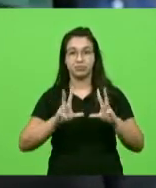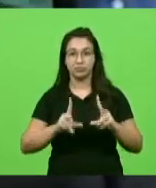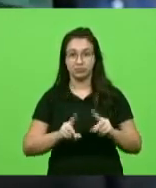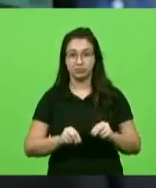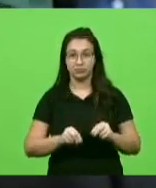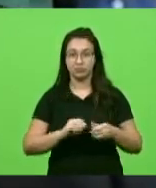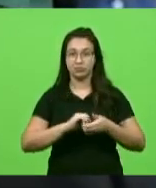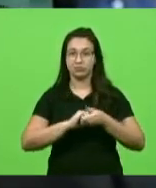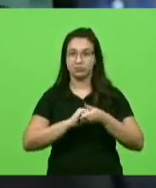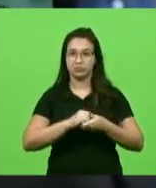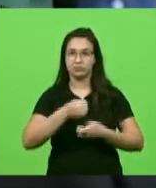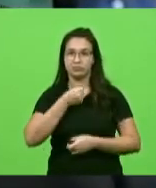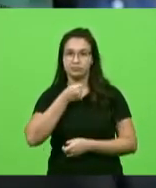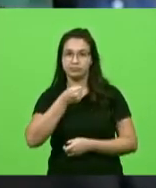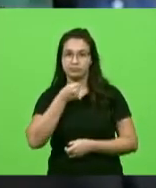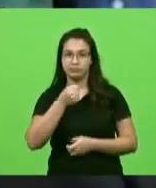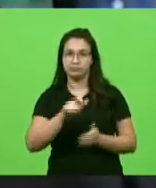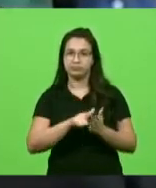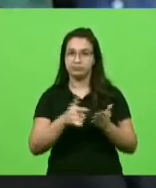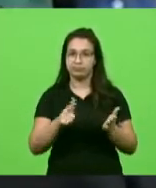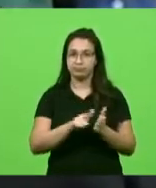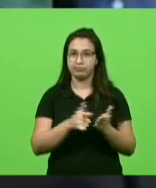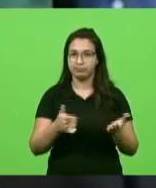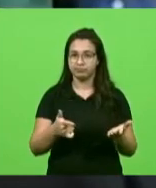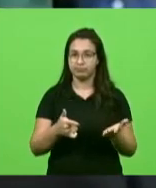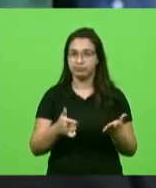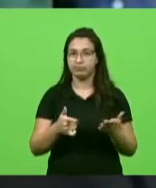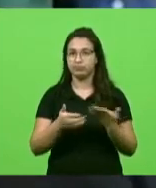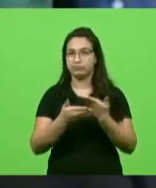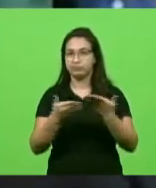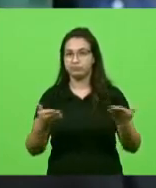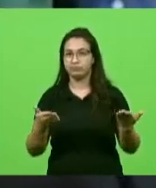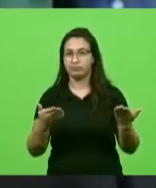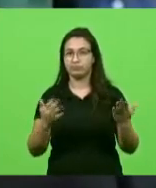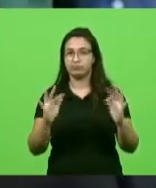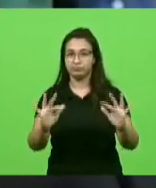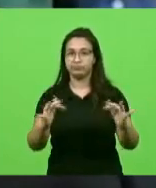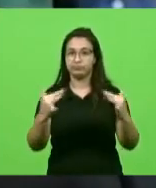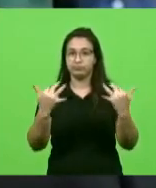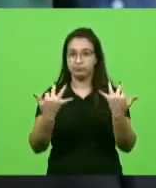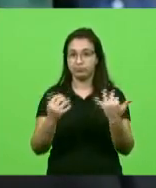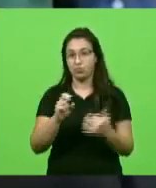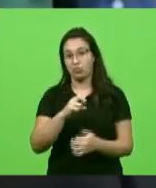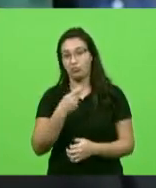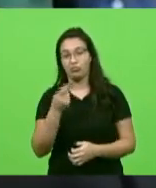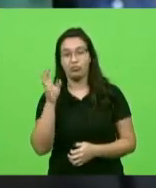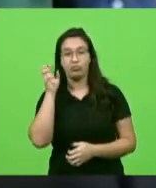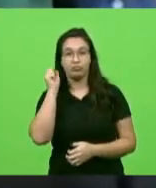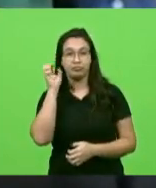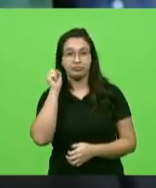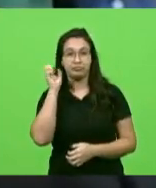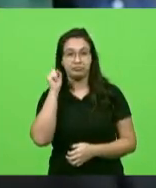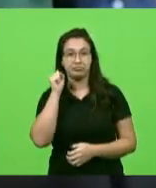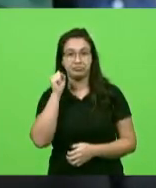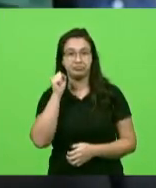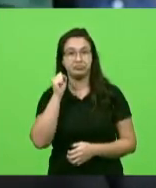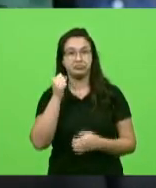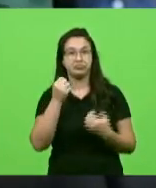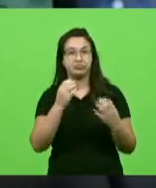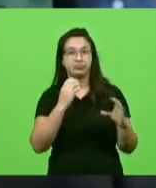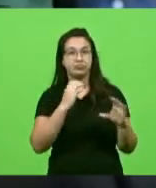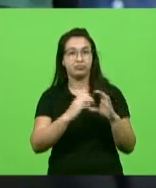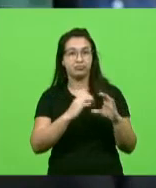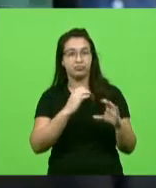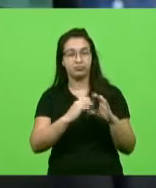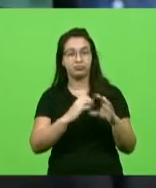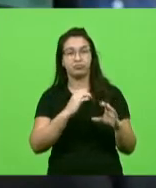é a cumprimentar a todos e chora seus o que estão nos assistir pelos ouvidos pelas redes de comunicação do tribunal